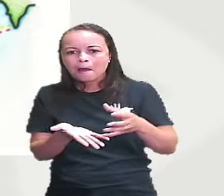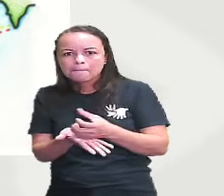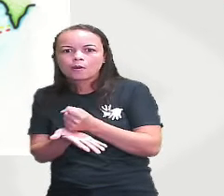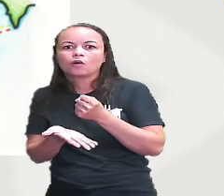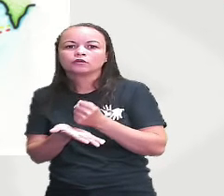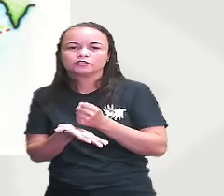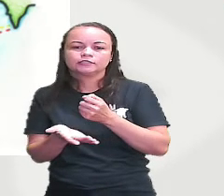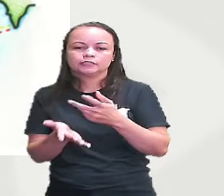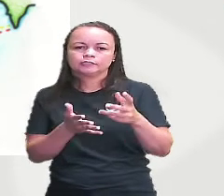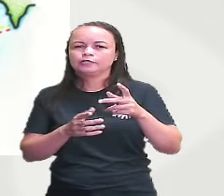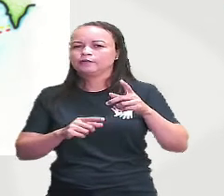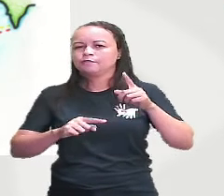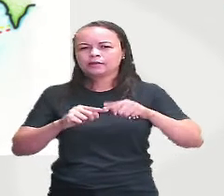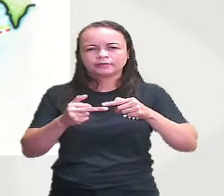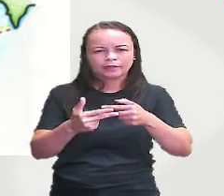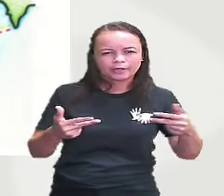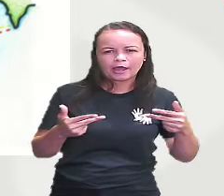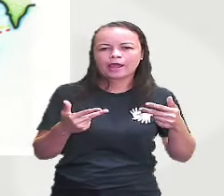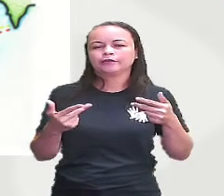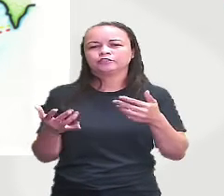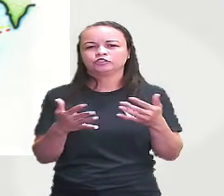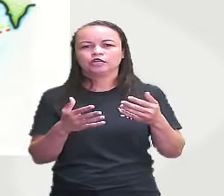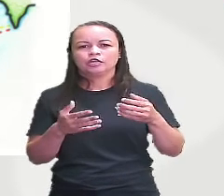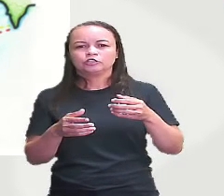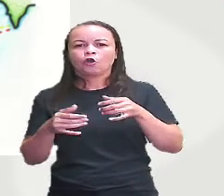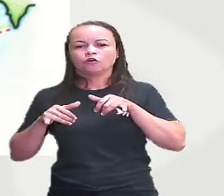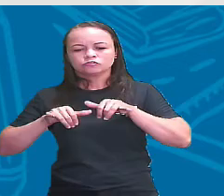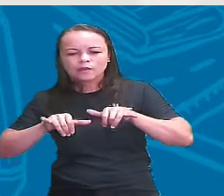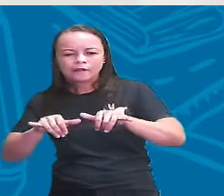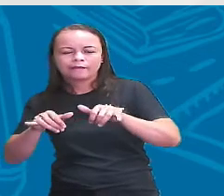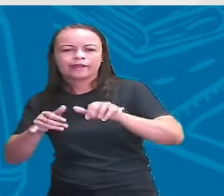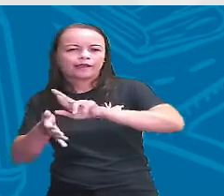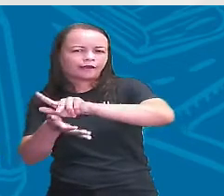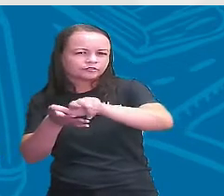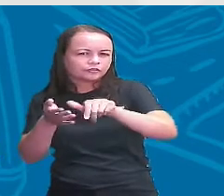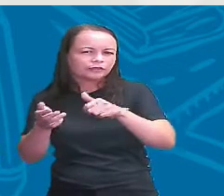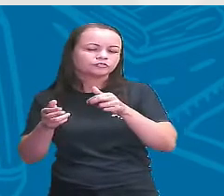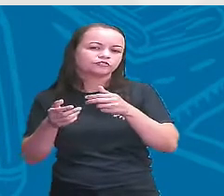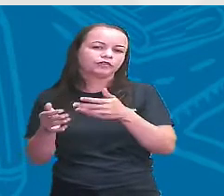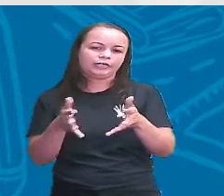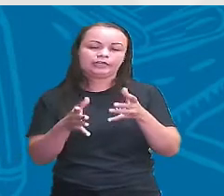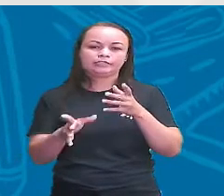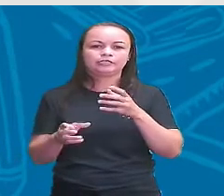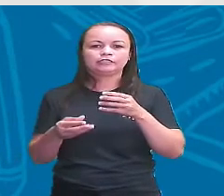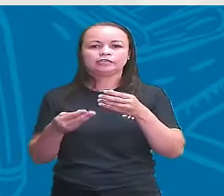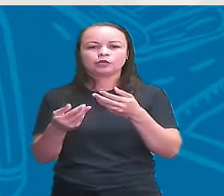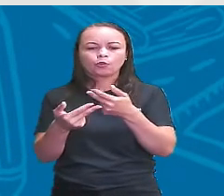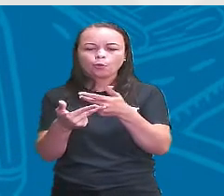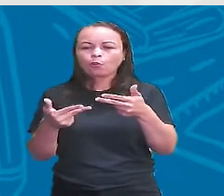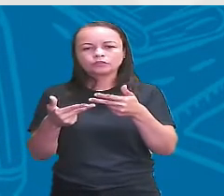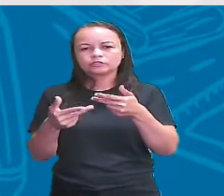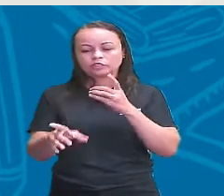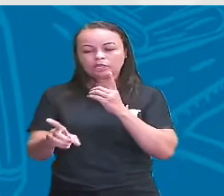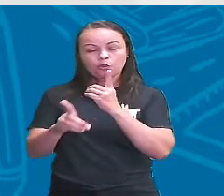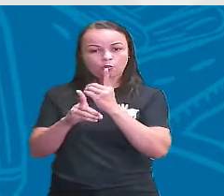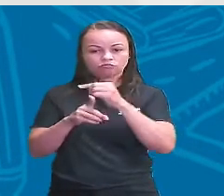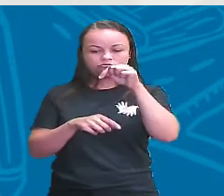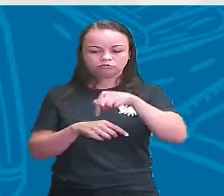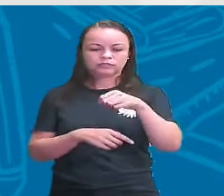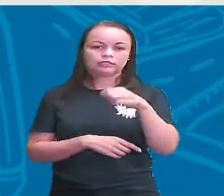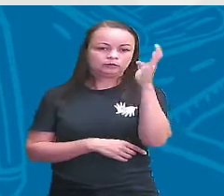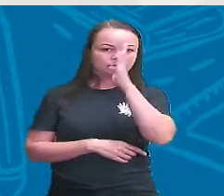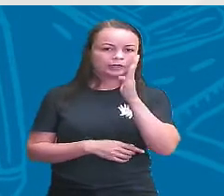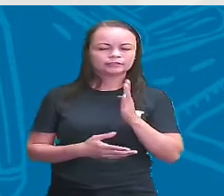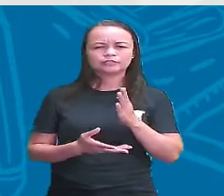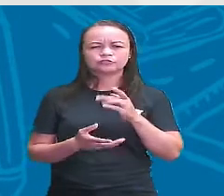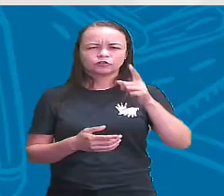De metais preciosos, de novos mercados, de especiarias, que foi o que eles encontraram aqui no Brasil. Quem lembra, quando eles chegaram aqui, que